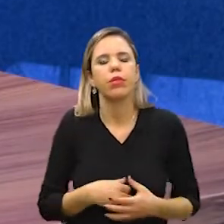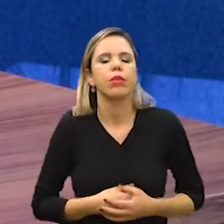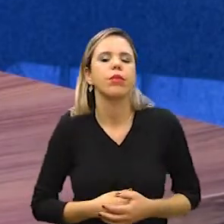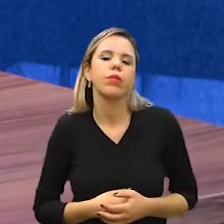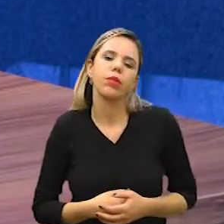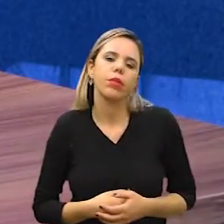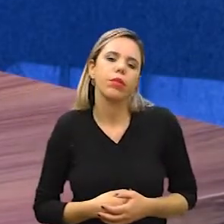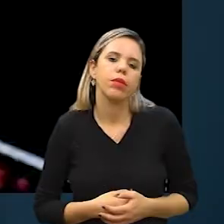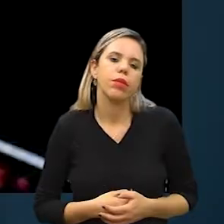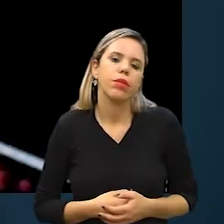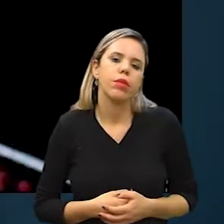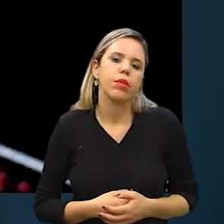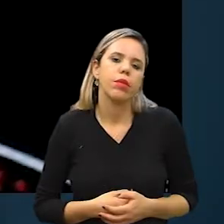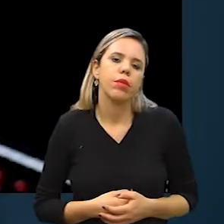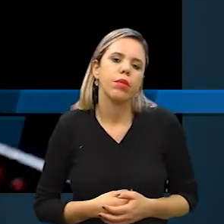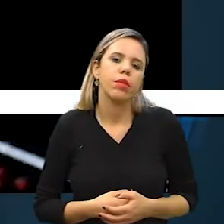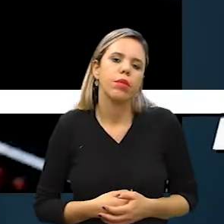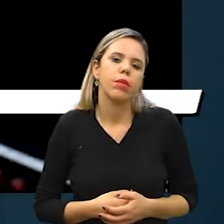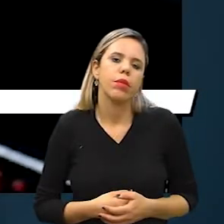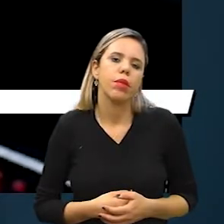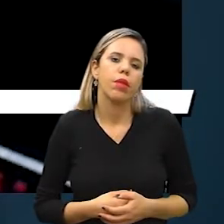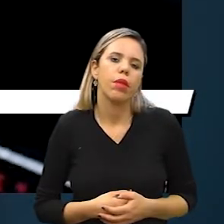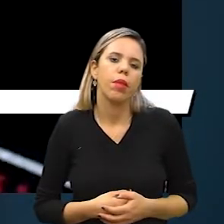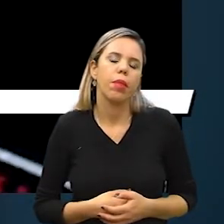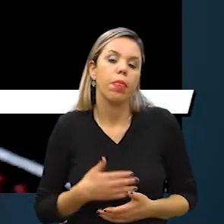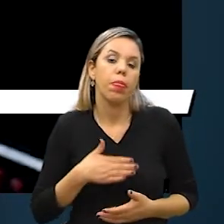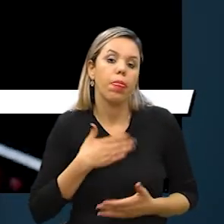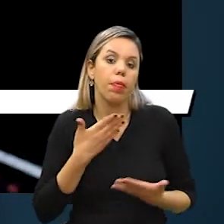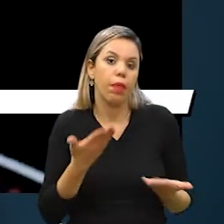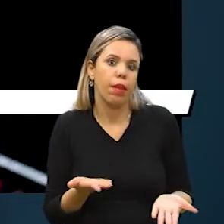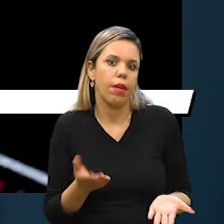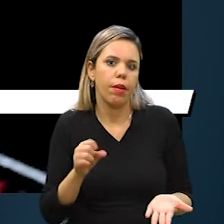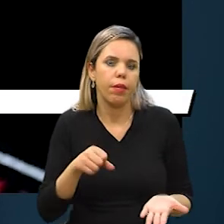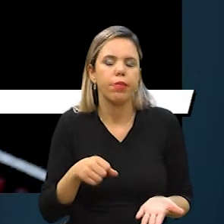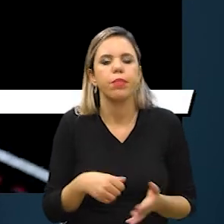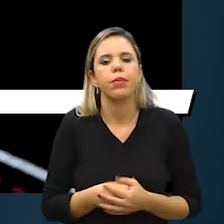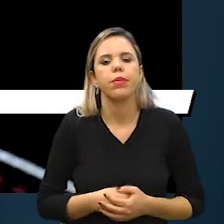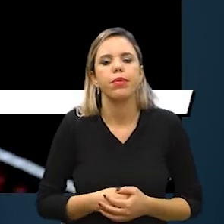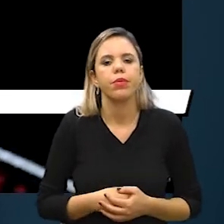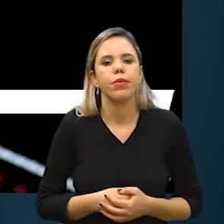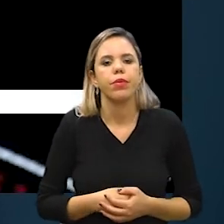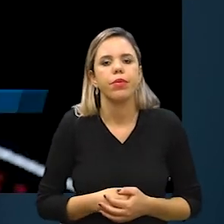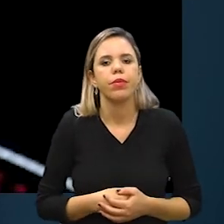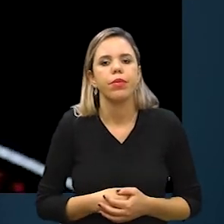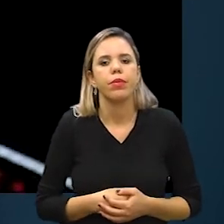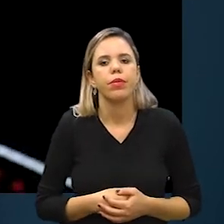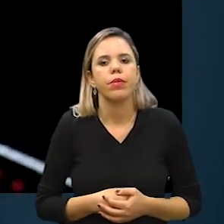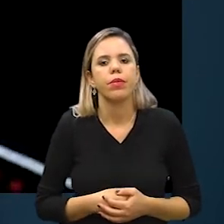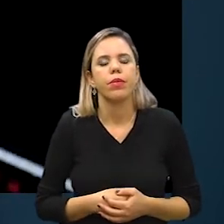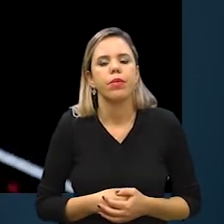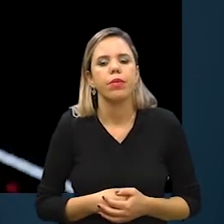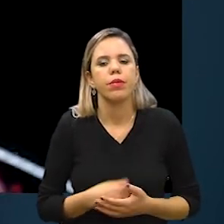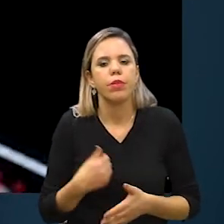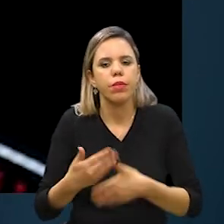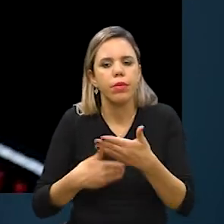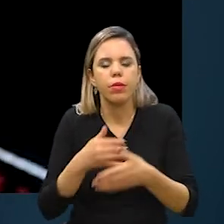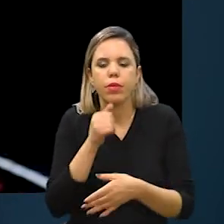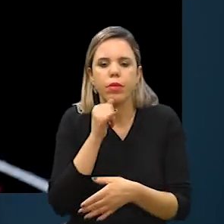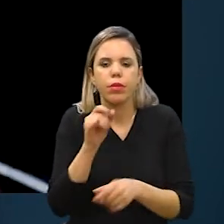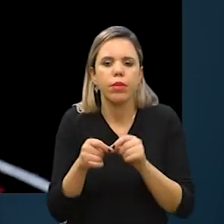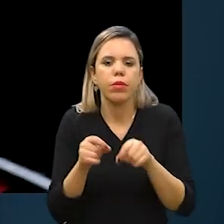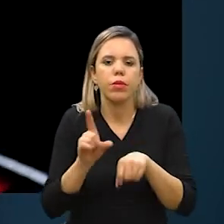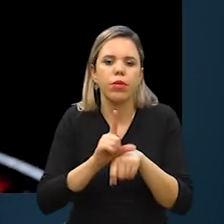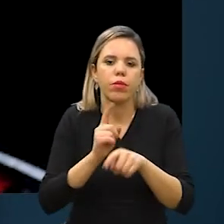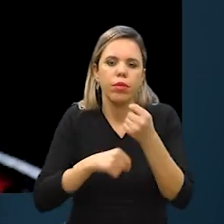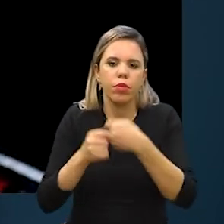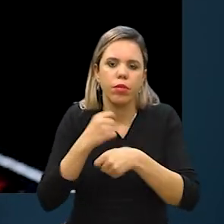pra gente, Márcio. Sim, Thales me surpreendeu assim, né? Quando ele foi pendendo